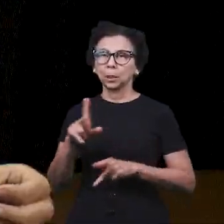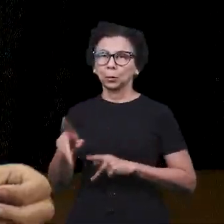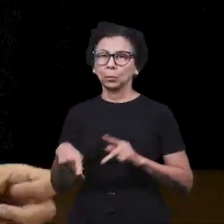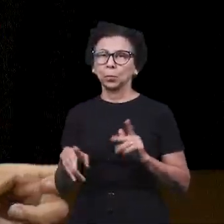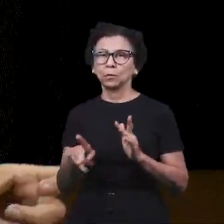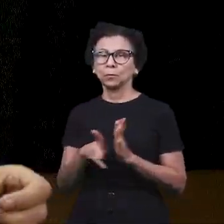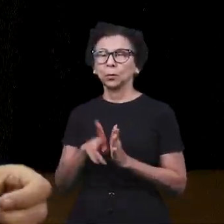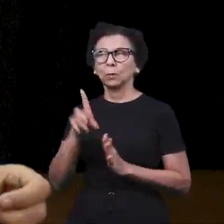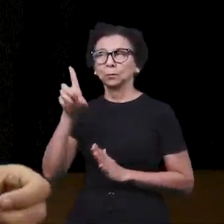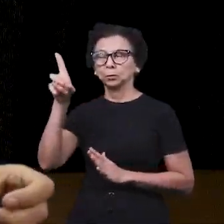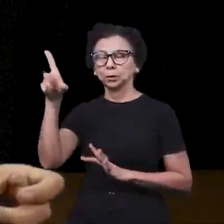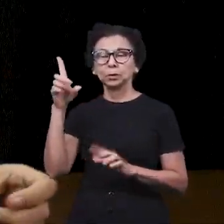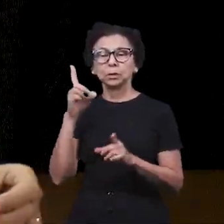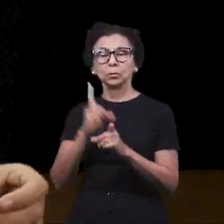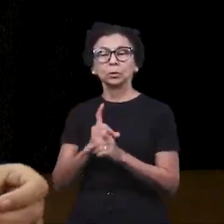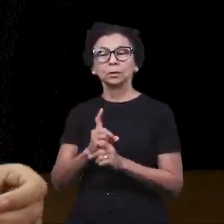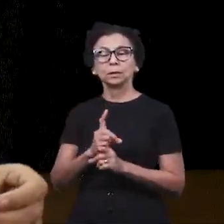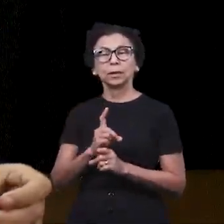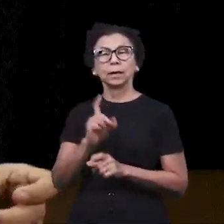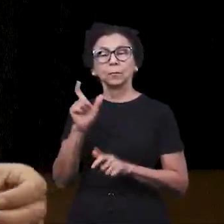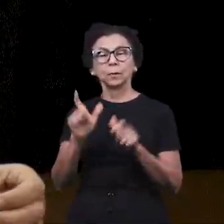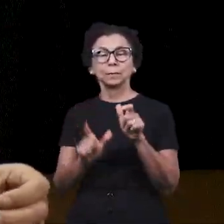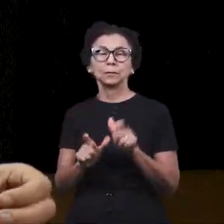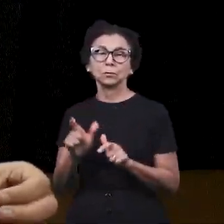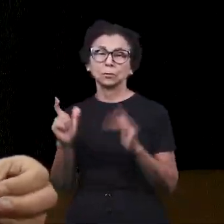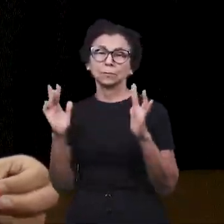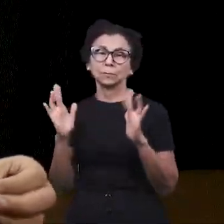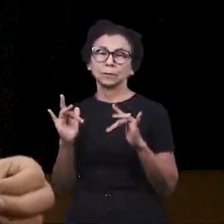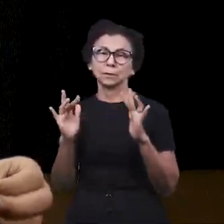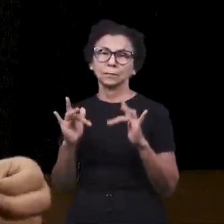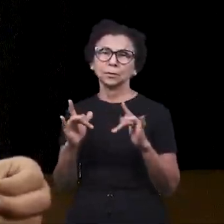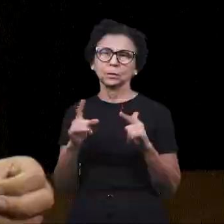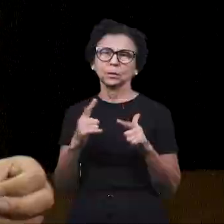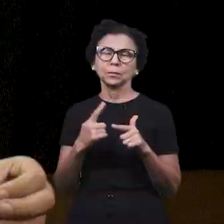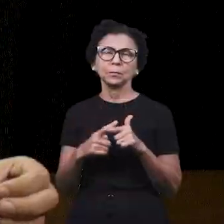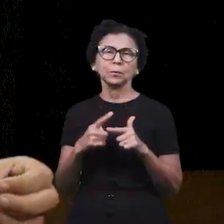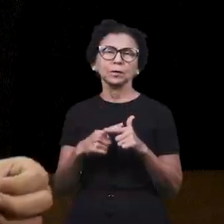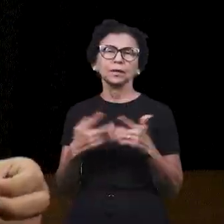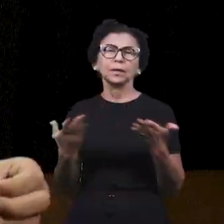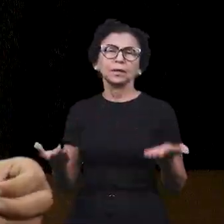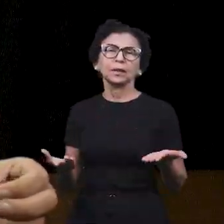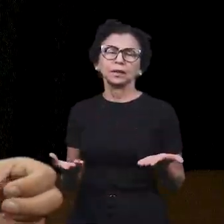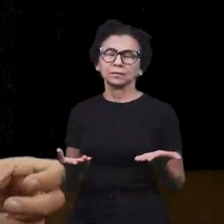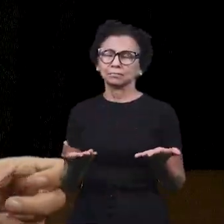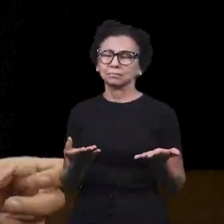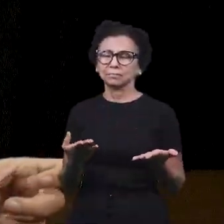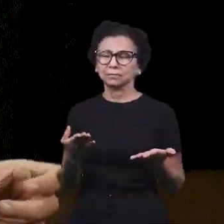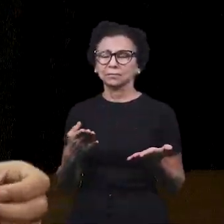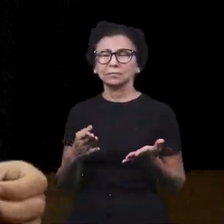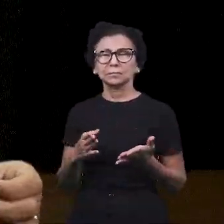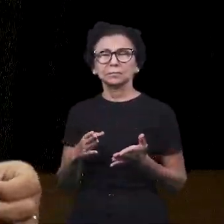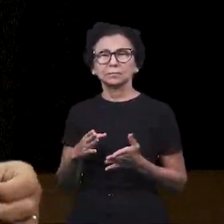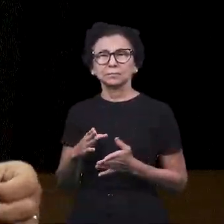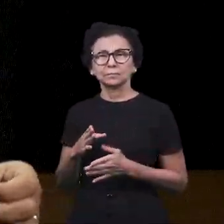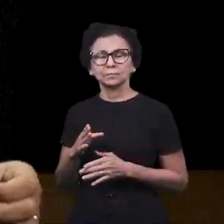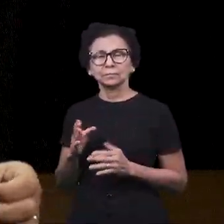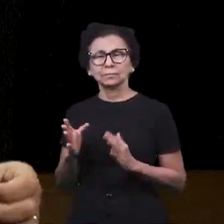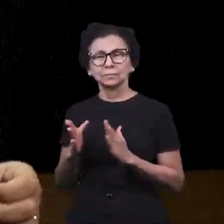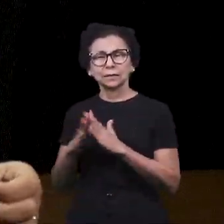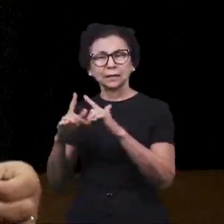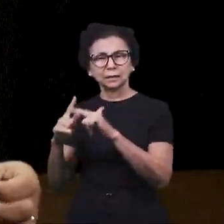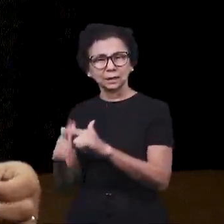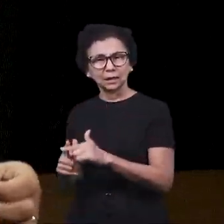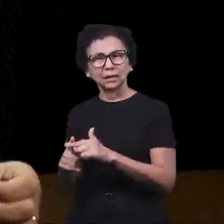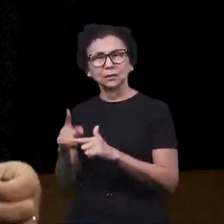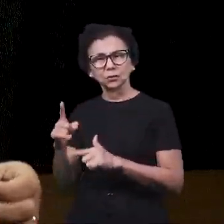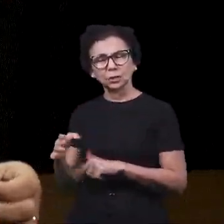povo de Deus. Por que a importância de que o jovem busque para si um companheiro ou uma companheira dentro